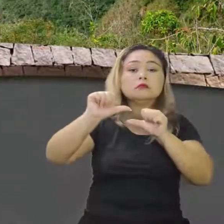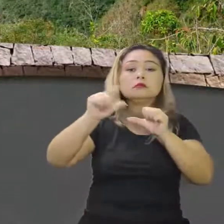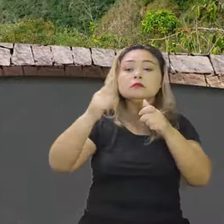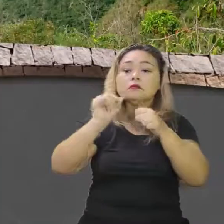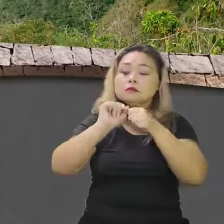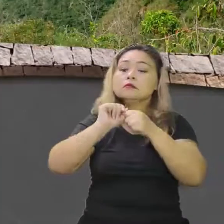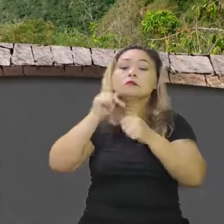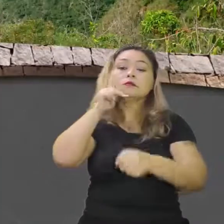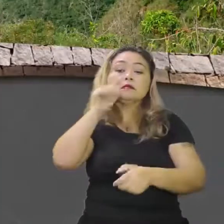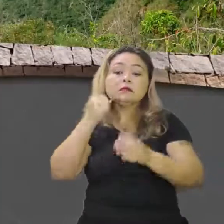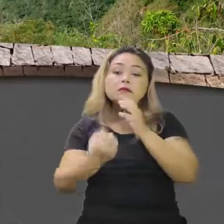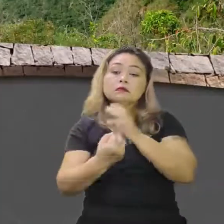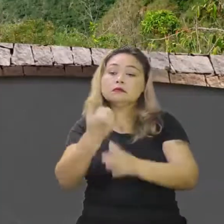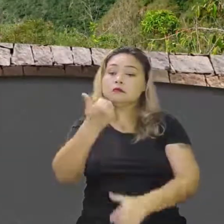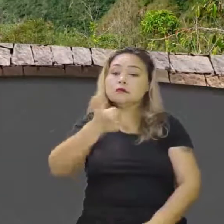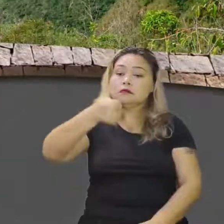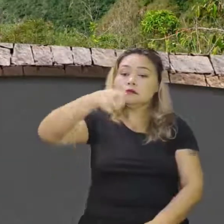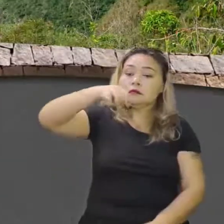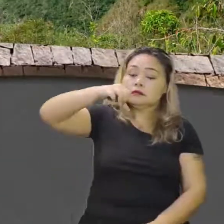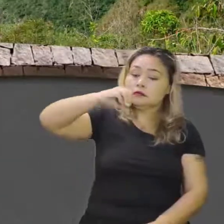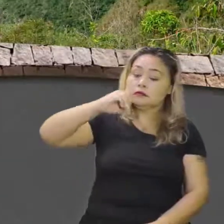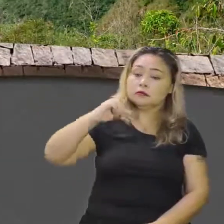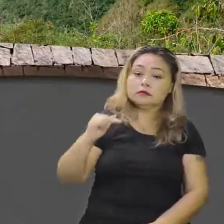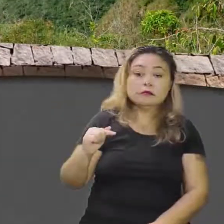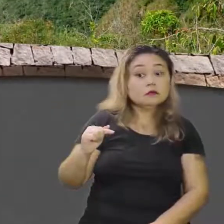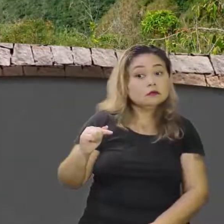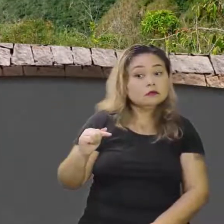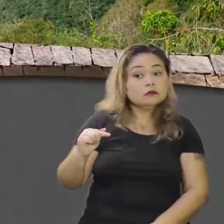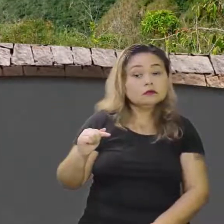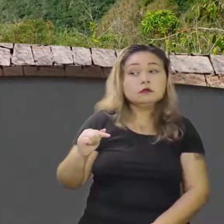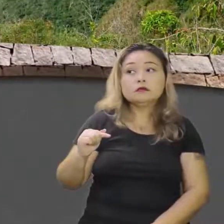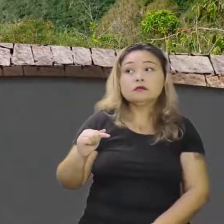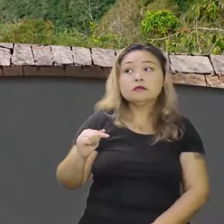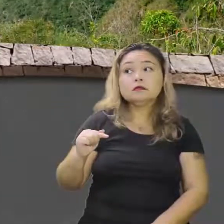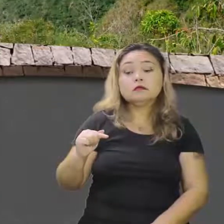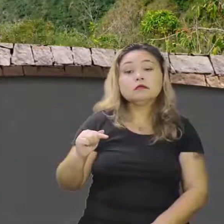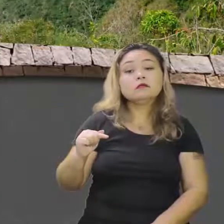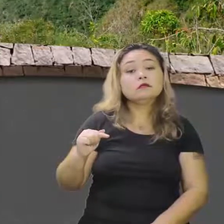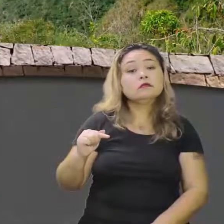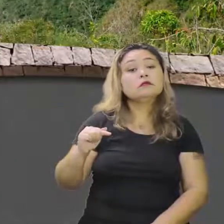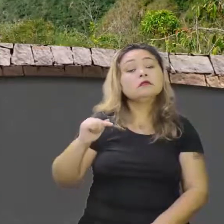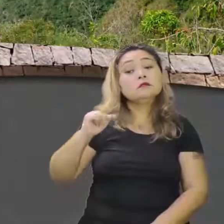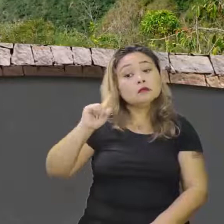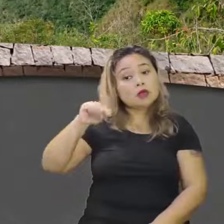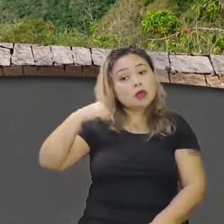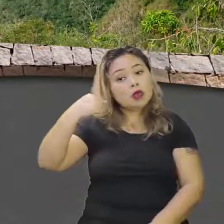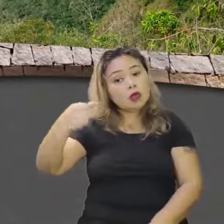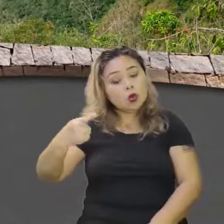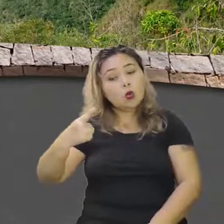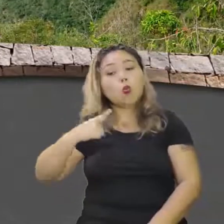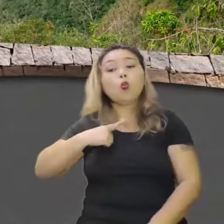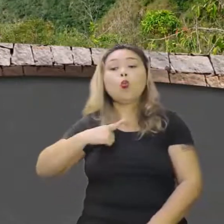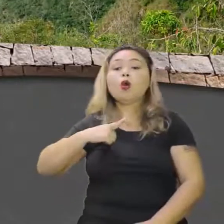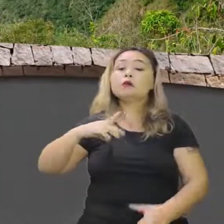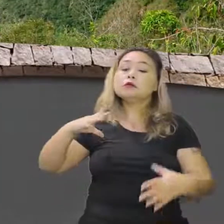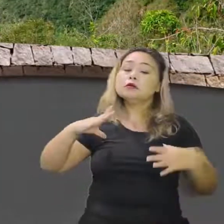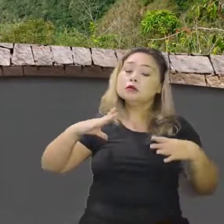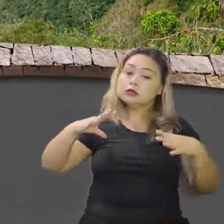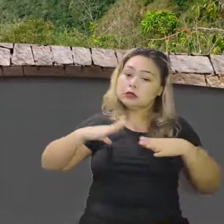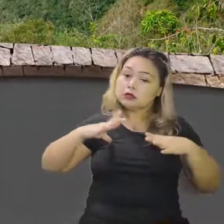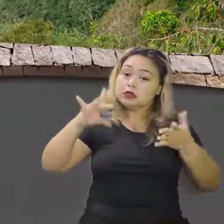A cidade de Porto Velho surgiu em 1907. Agora que passou a cidade em